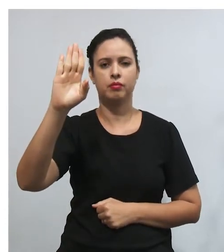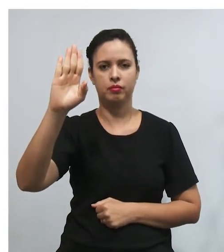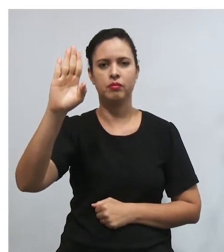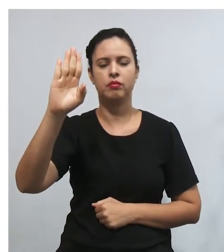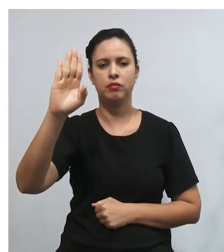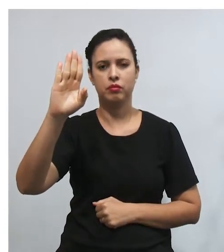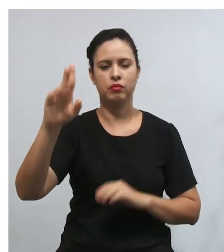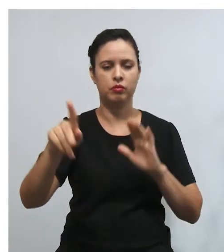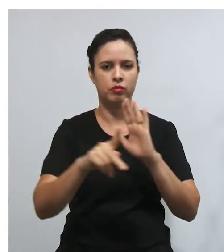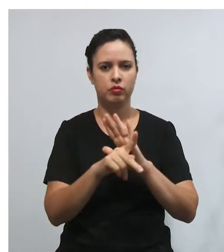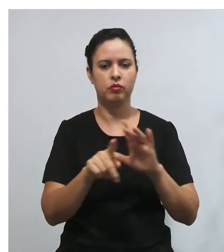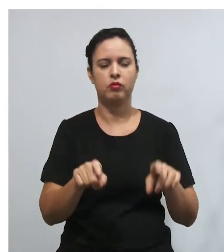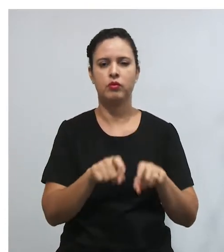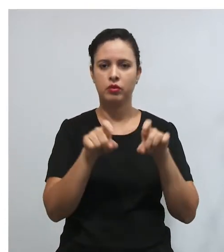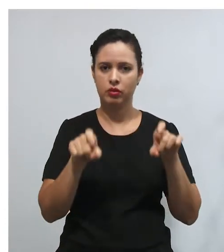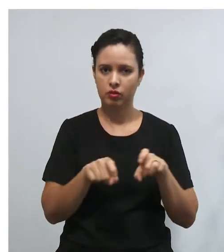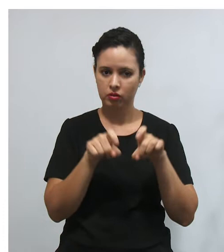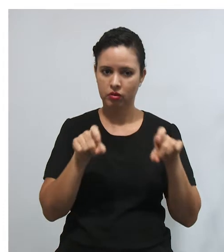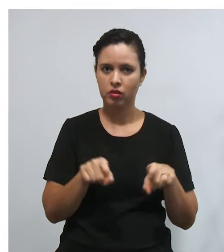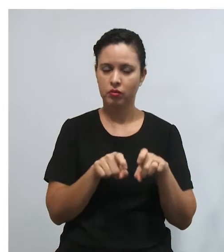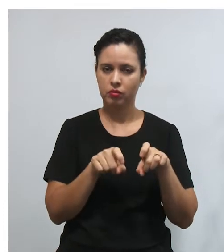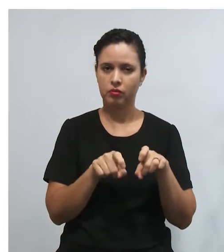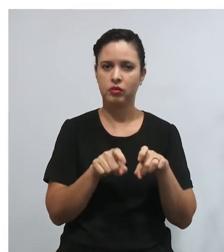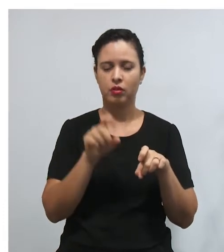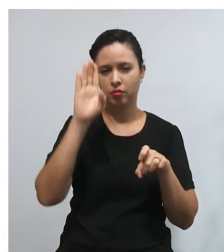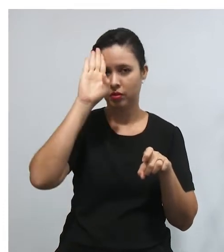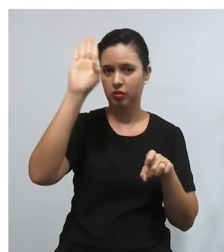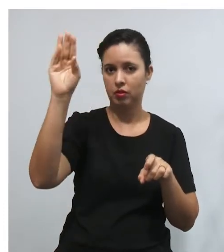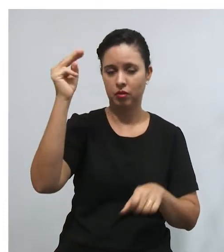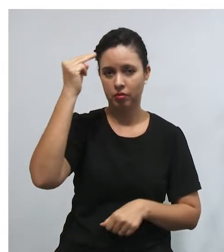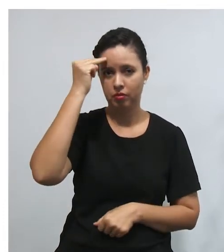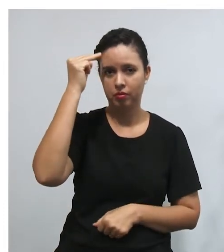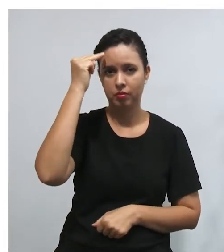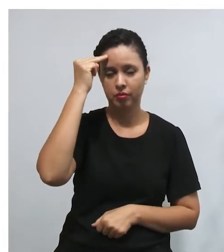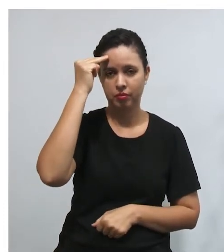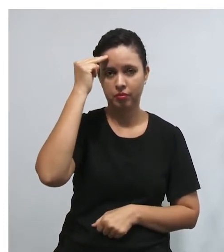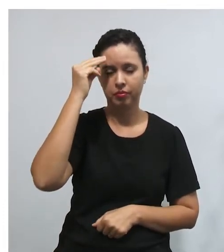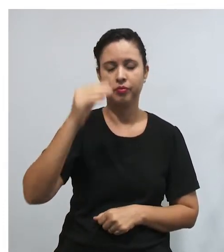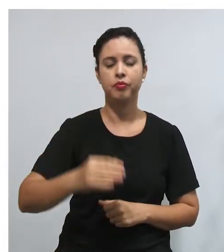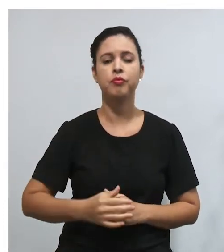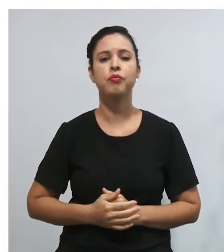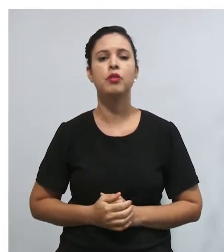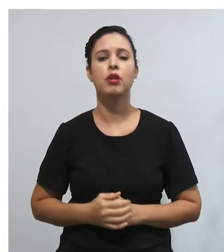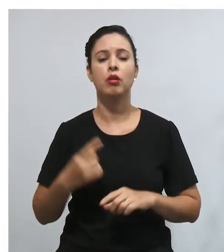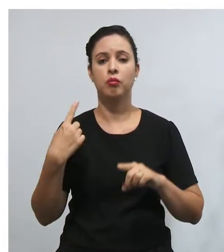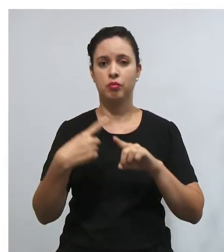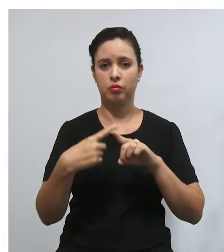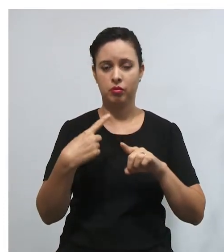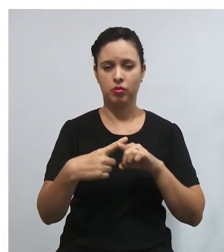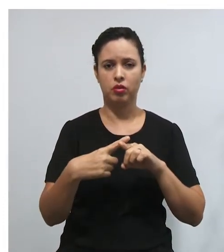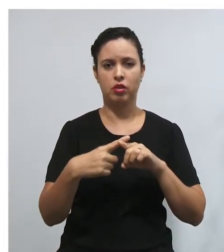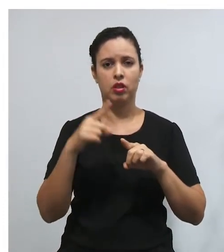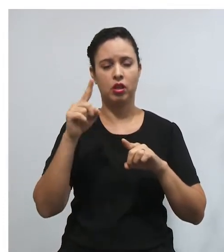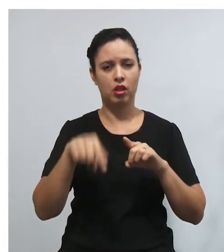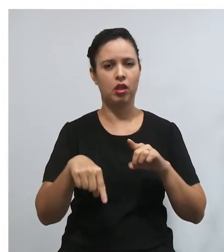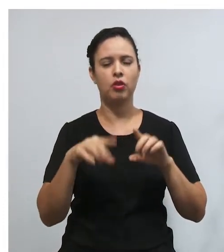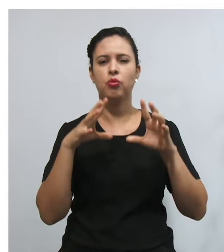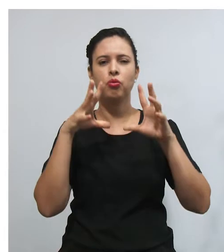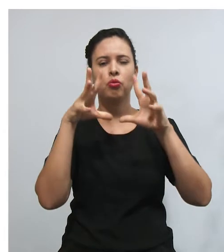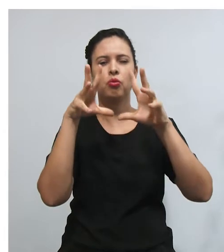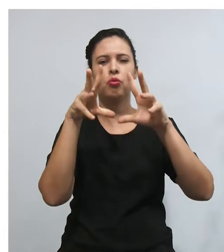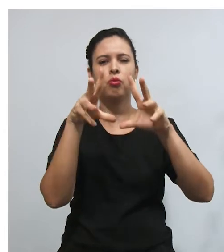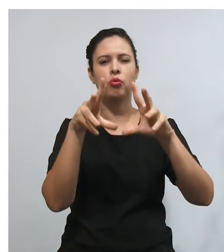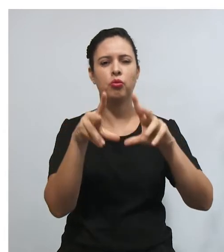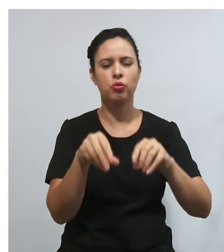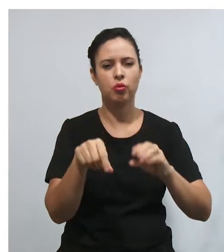principal memória do nosso computador, tá? Na qual as aplicações são carregadas. Aqui a gente já